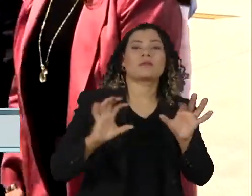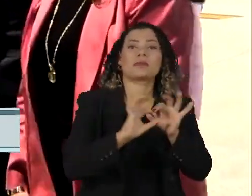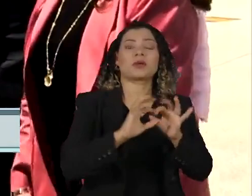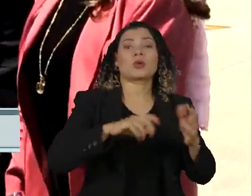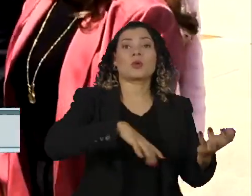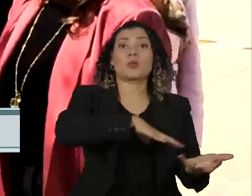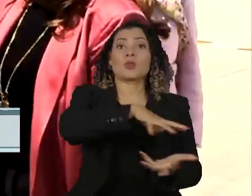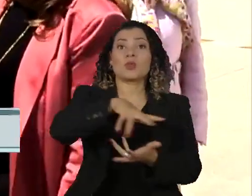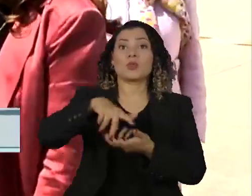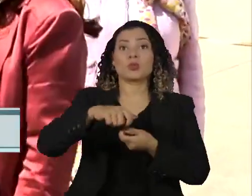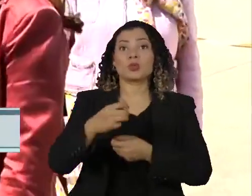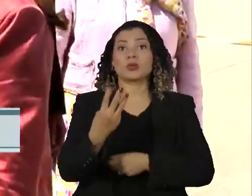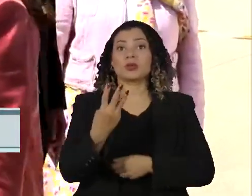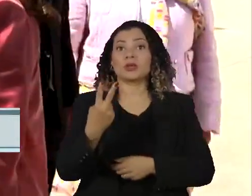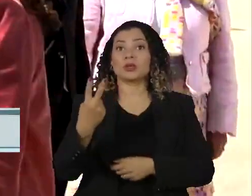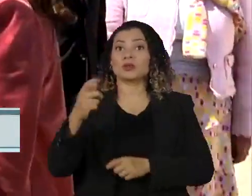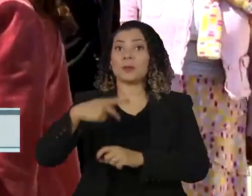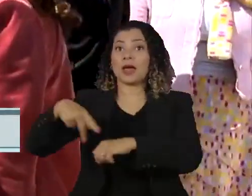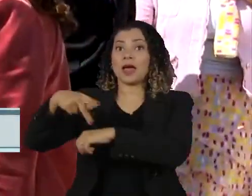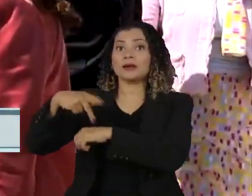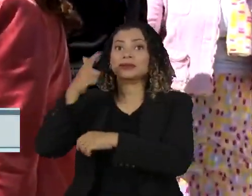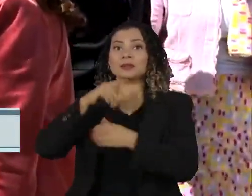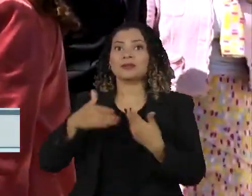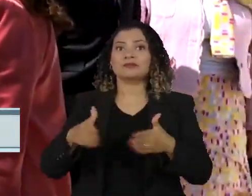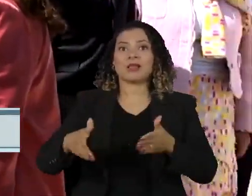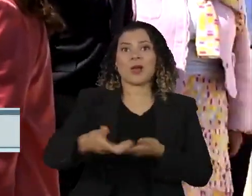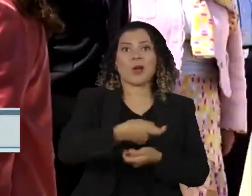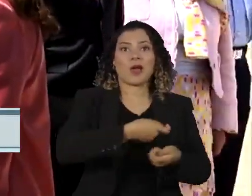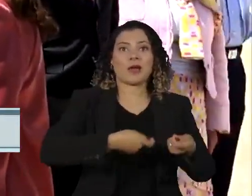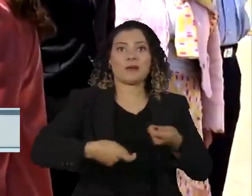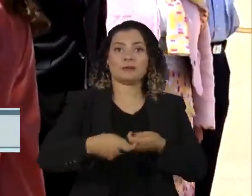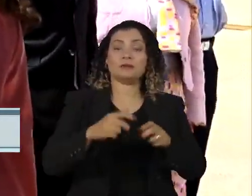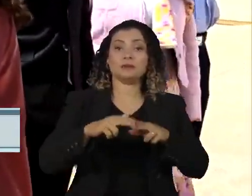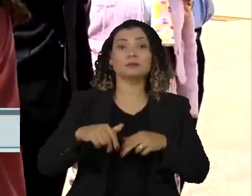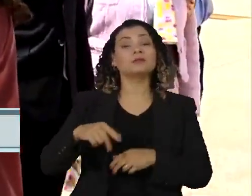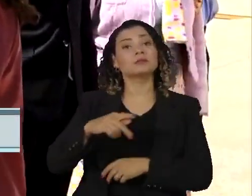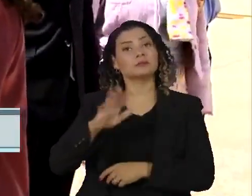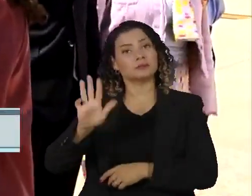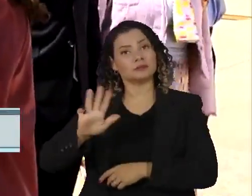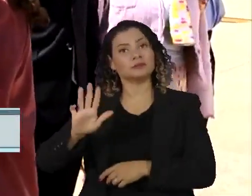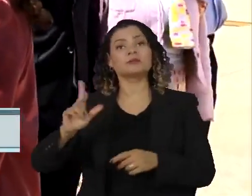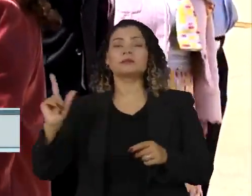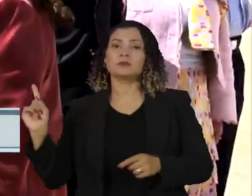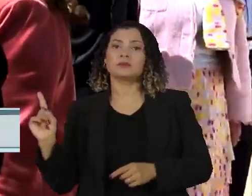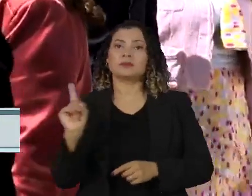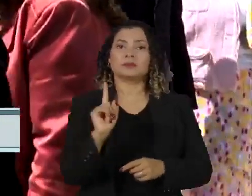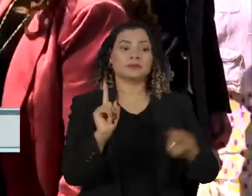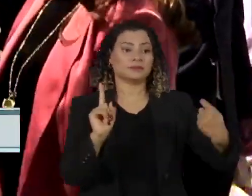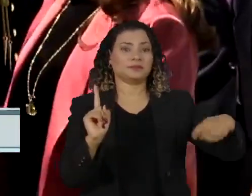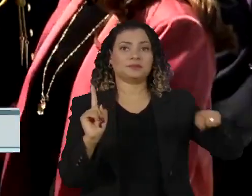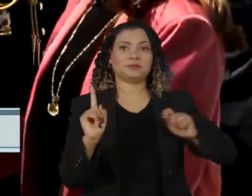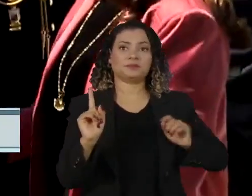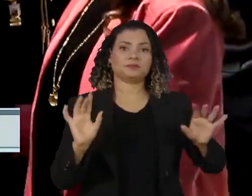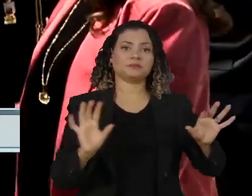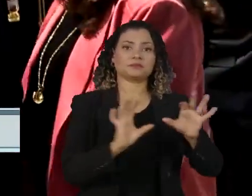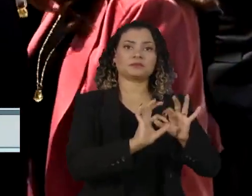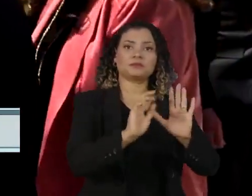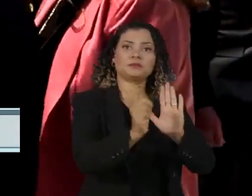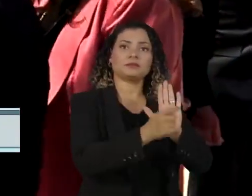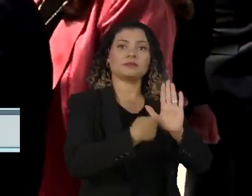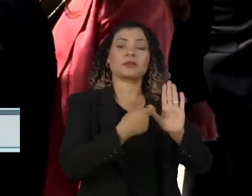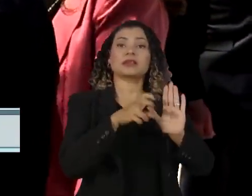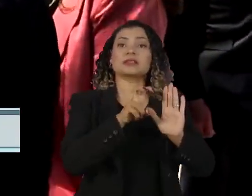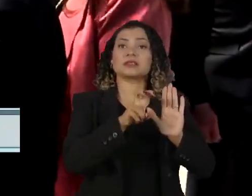envolvendo 32 países. Na breve viagem, Lula também assina com a Espanha 5 acordos bilaterais